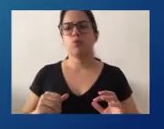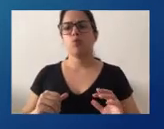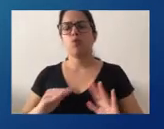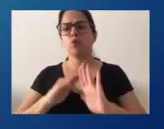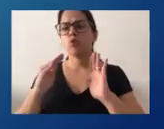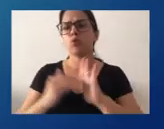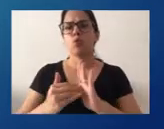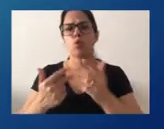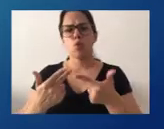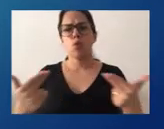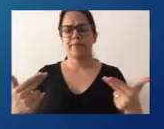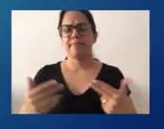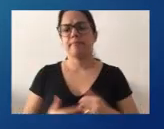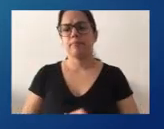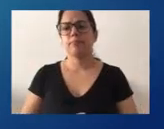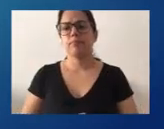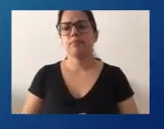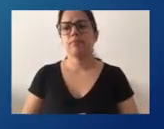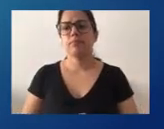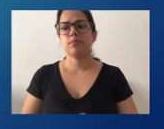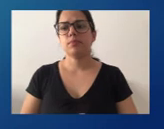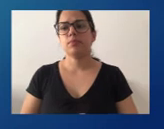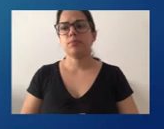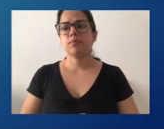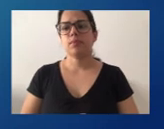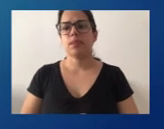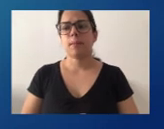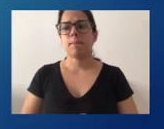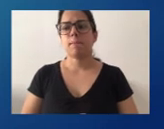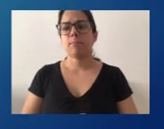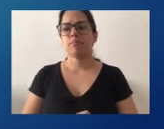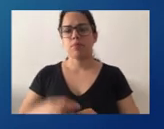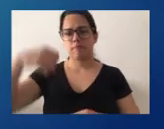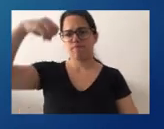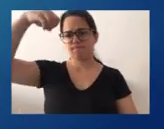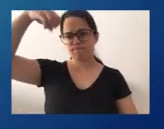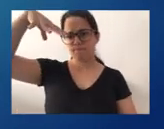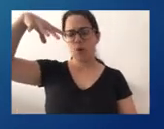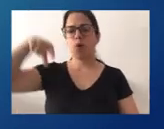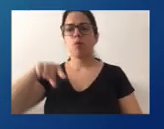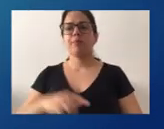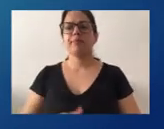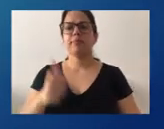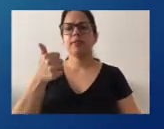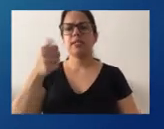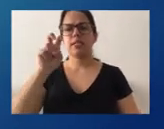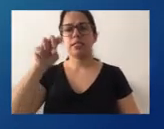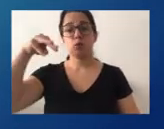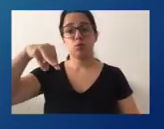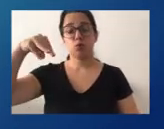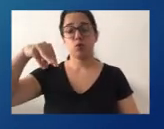álcool 70 e depois se liga essa lâmpada UV por cerca de 15 minutos para ter essa